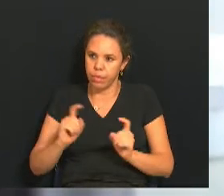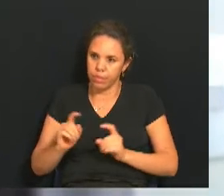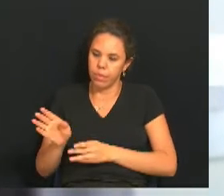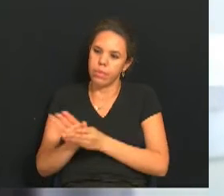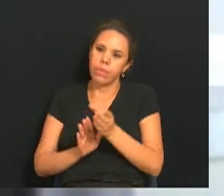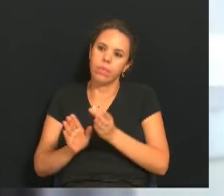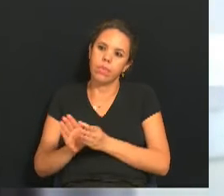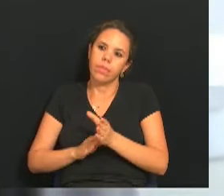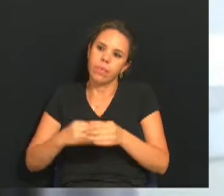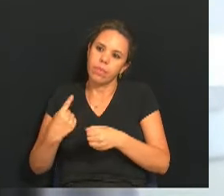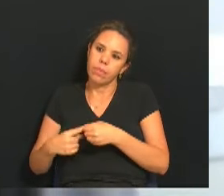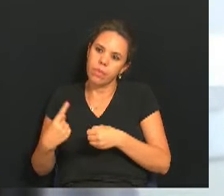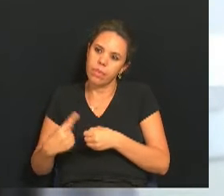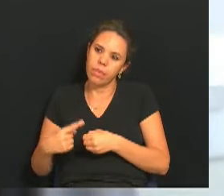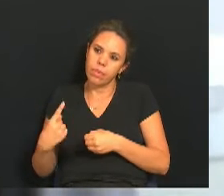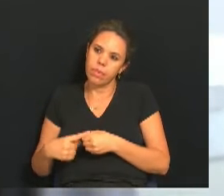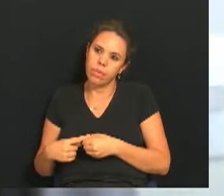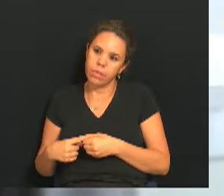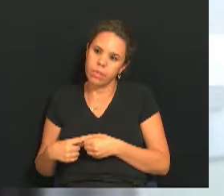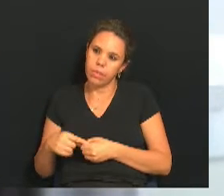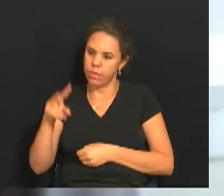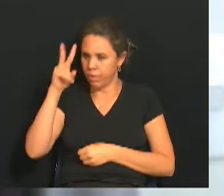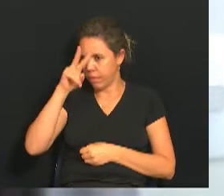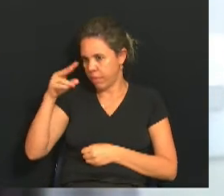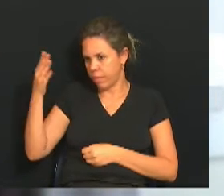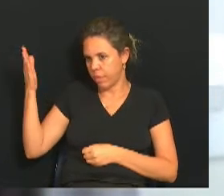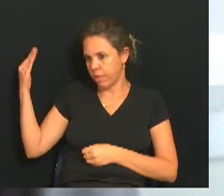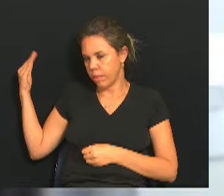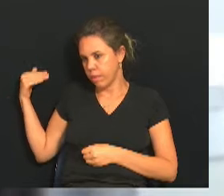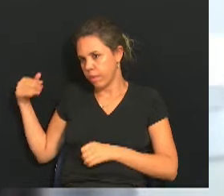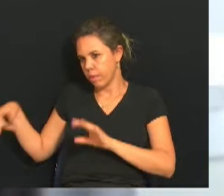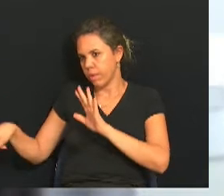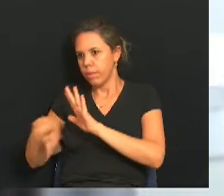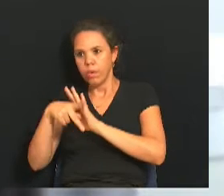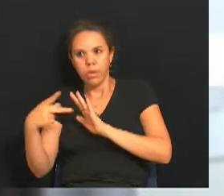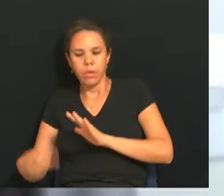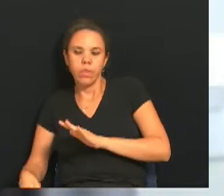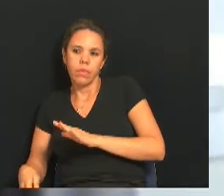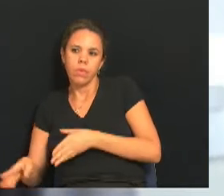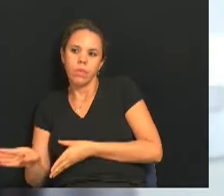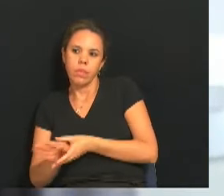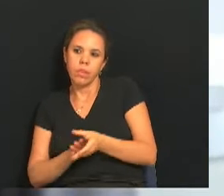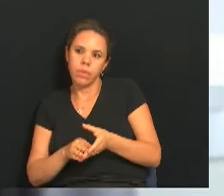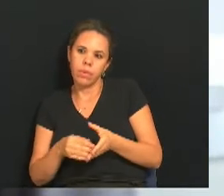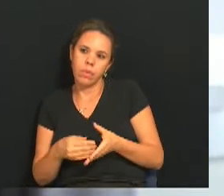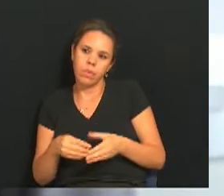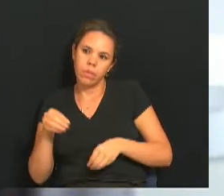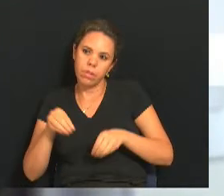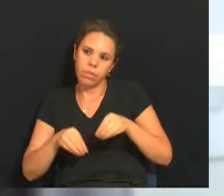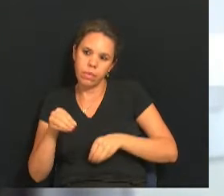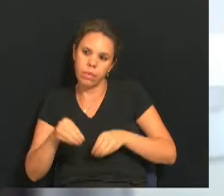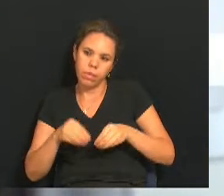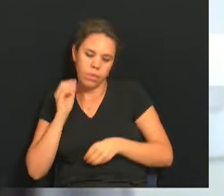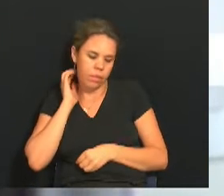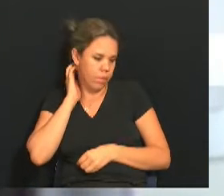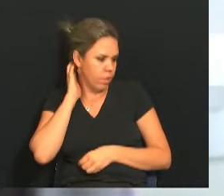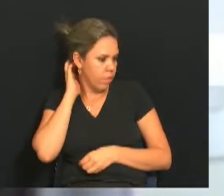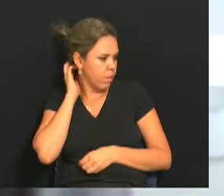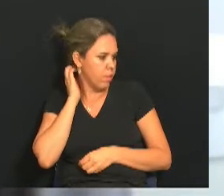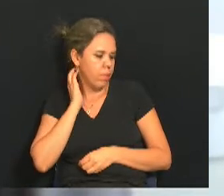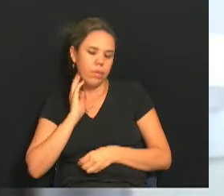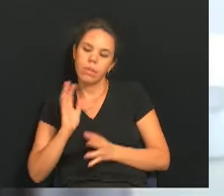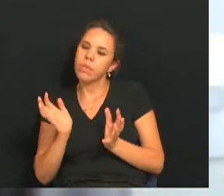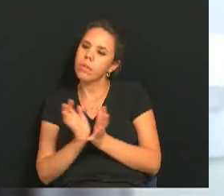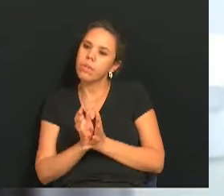Educação. Pelo que eu me recordo, o próprio Conselho Municipal montou uma comissão